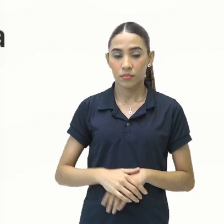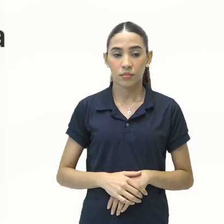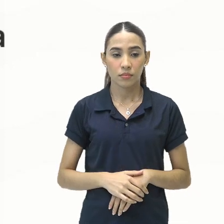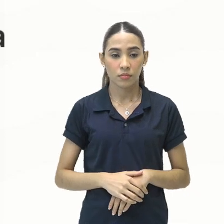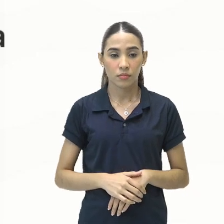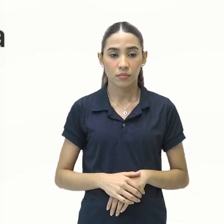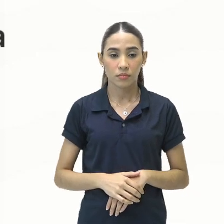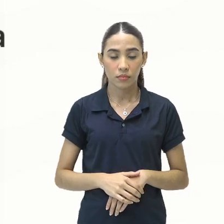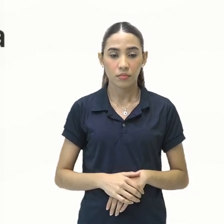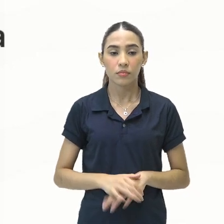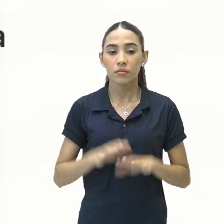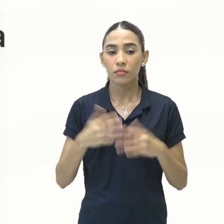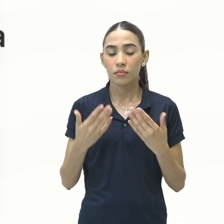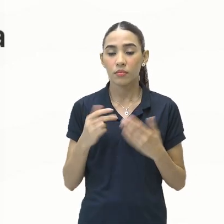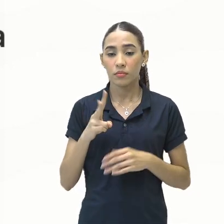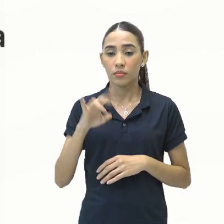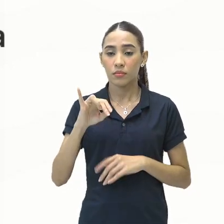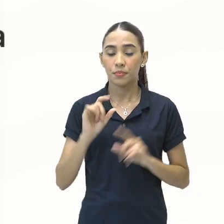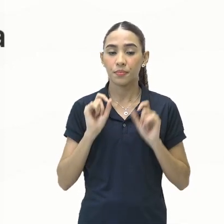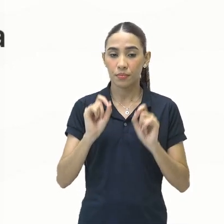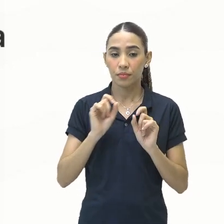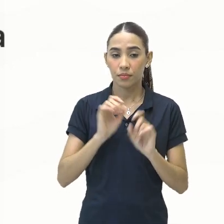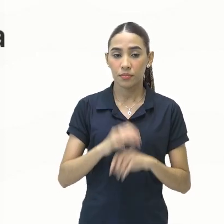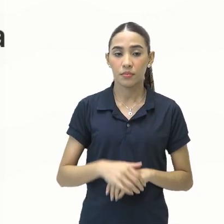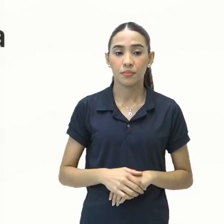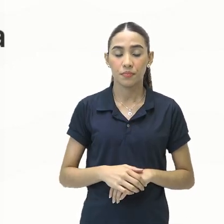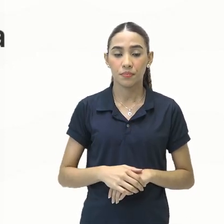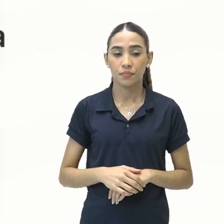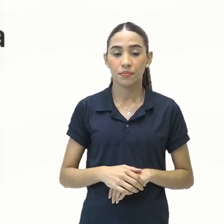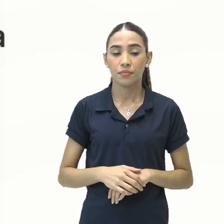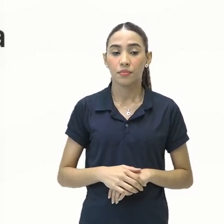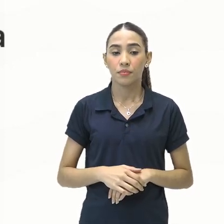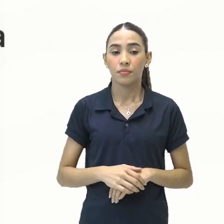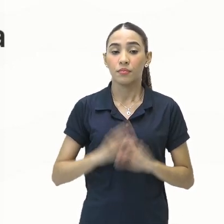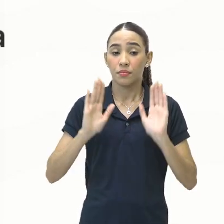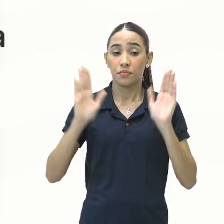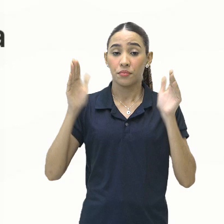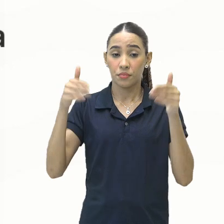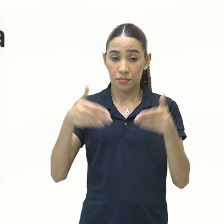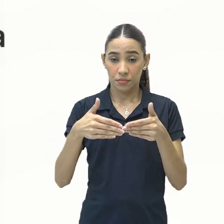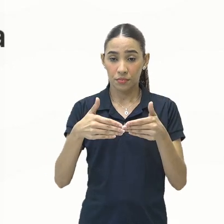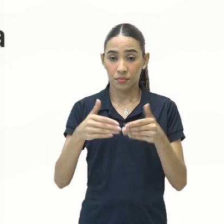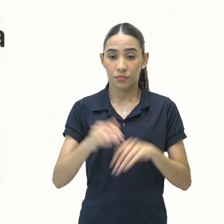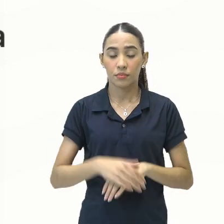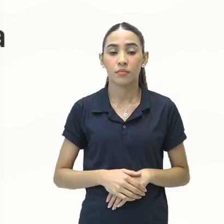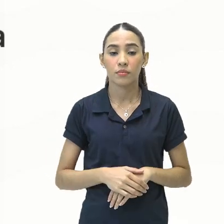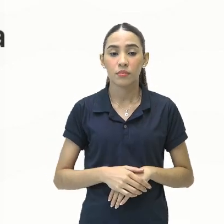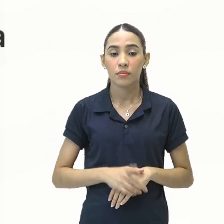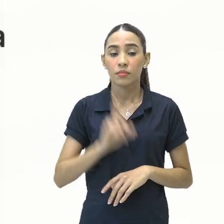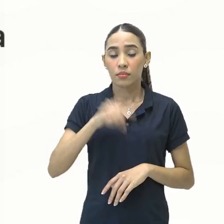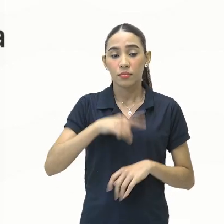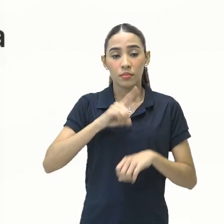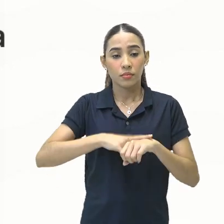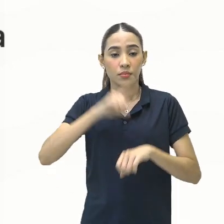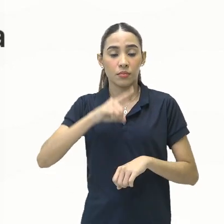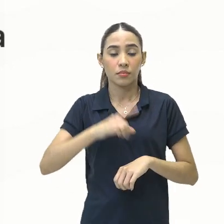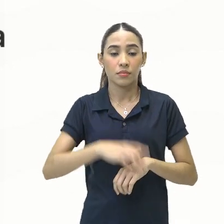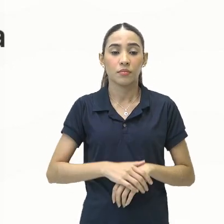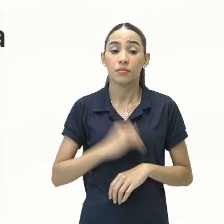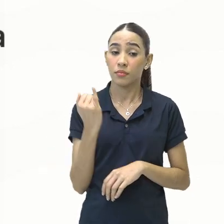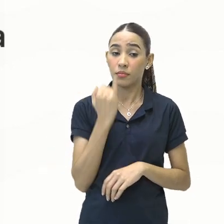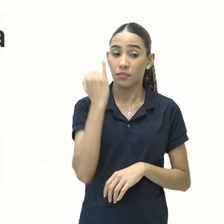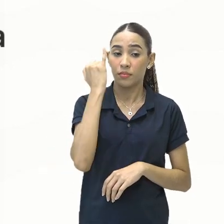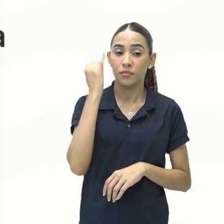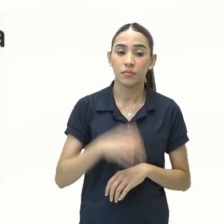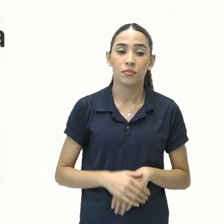que ele vai... Olha só, ele isolou aqui, em primeiro lugar, ele colocou algo como prioridade. E a